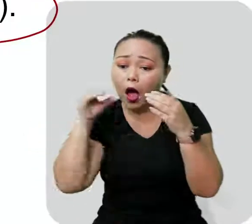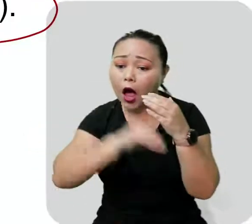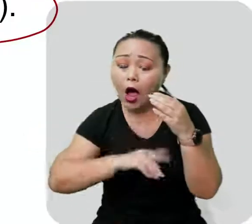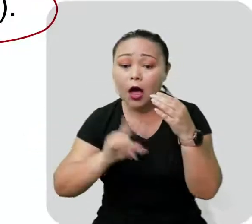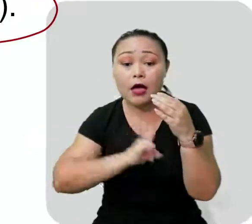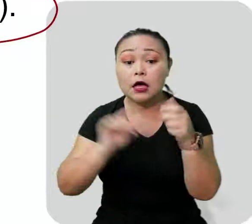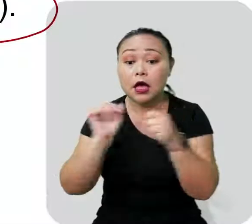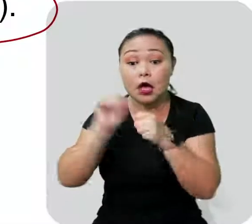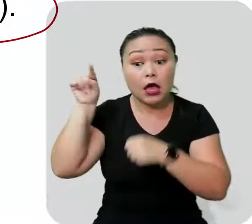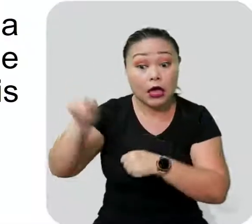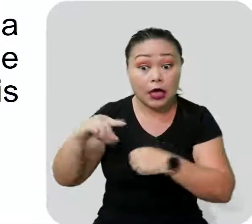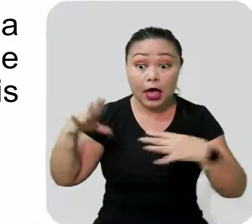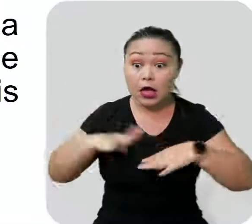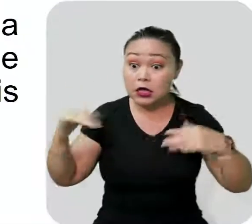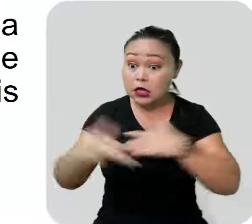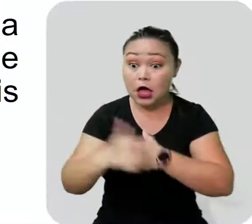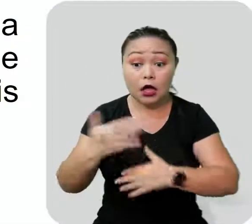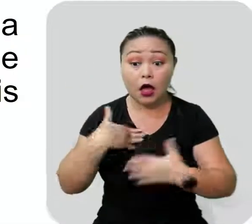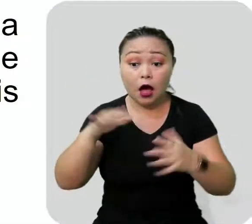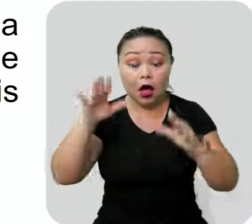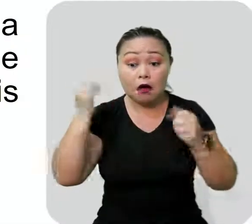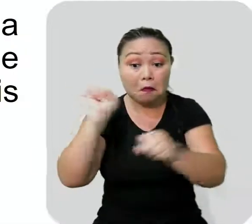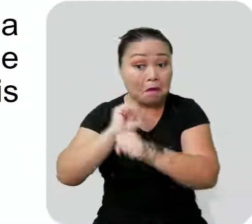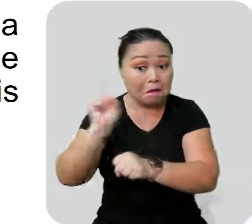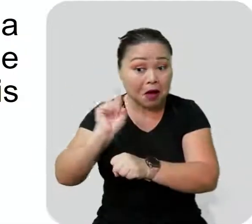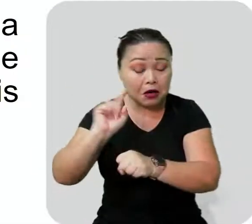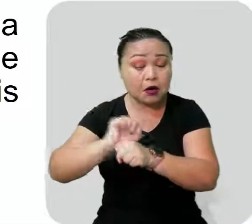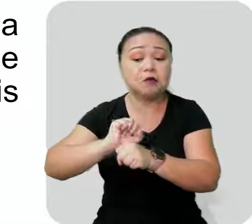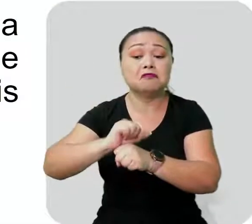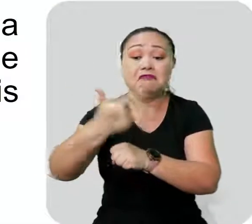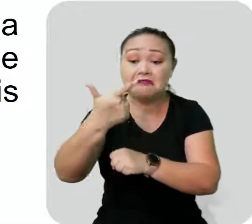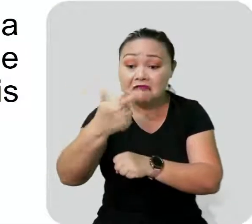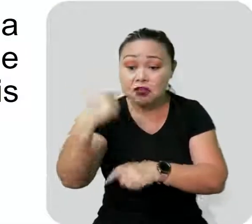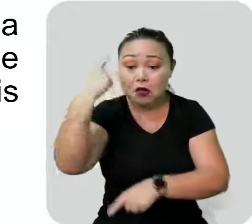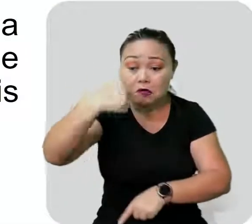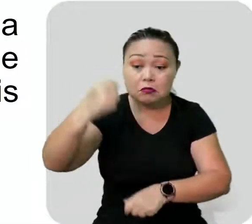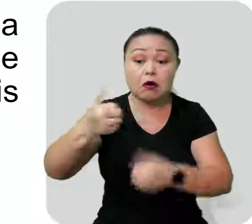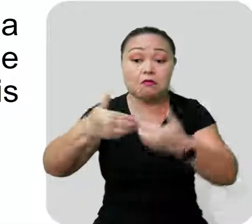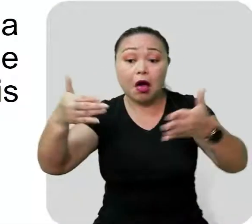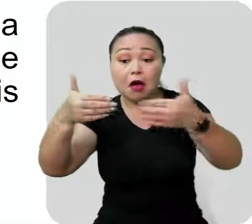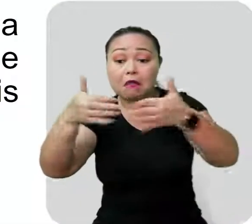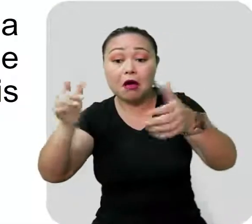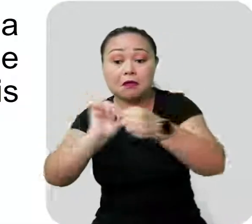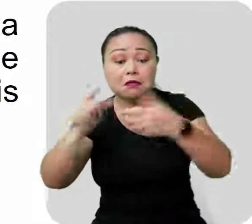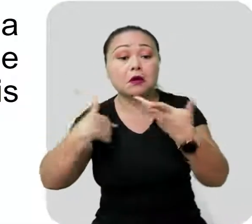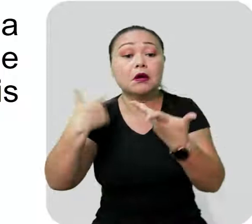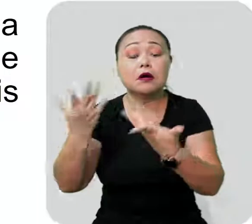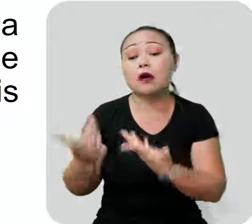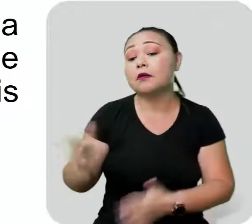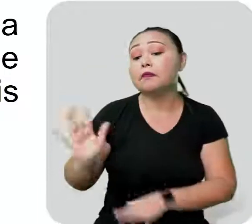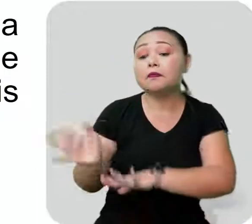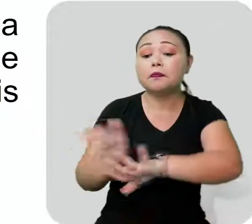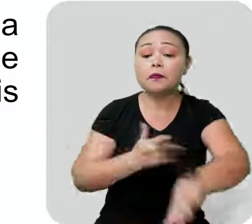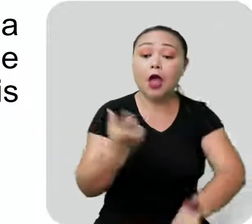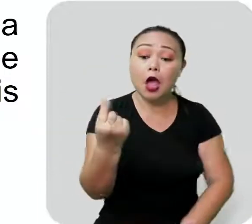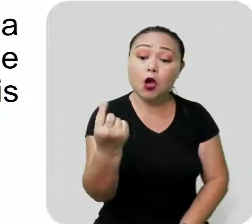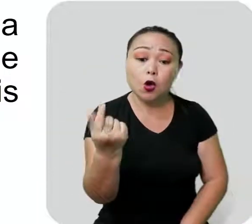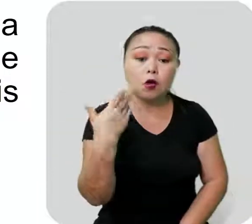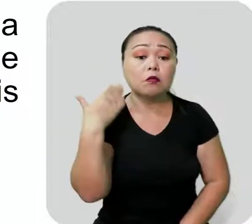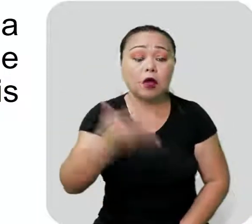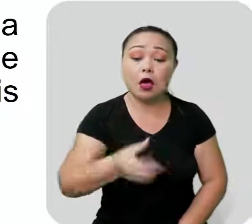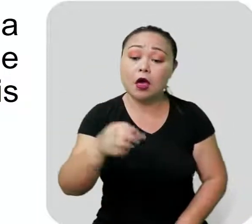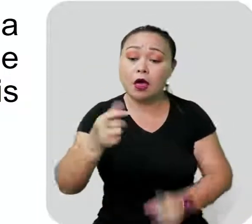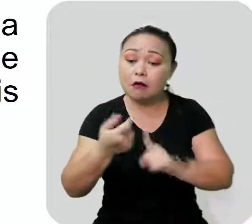e a cidade não dorme é 24 horas Olha lá a economia do simples também plantava o milho